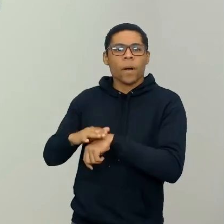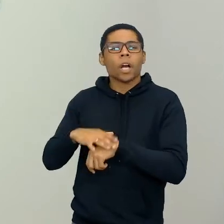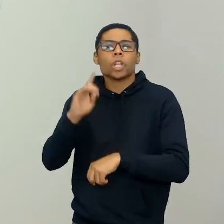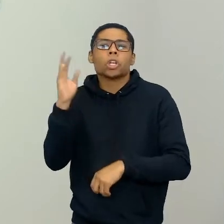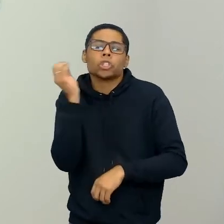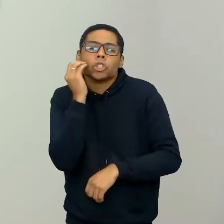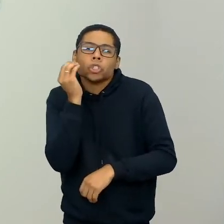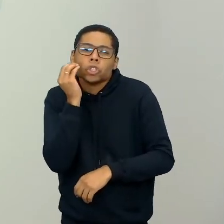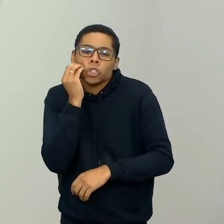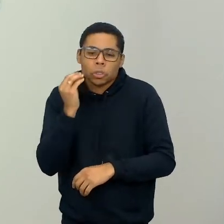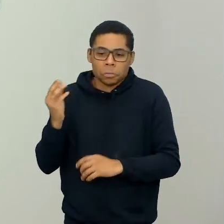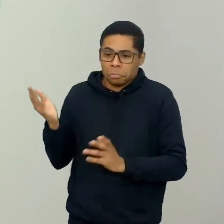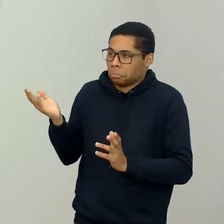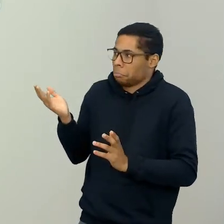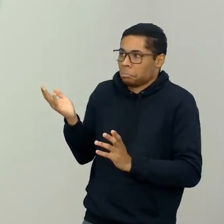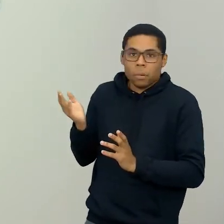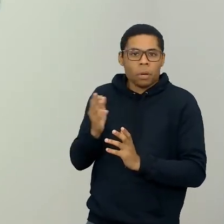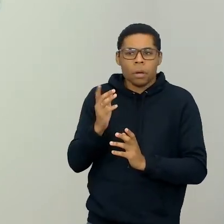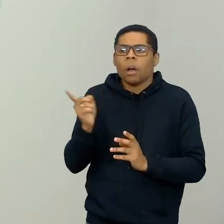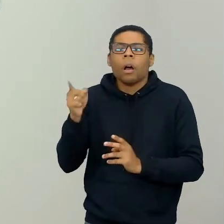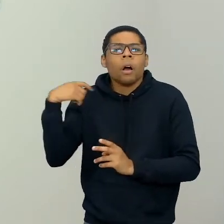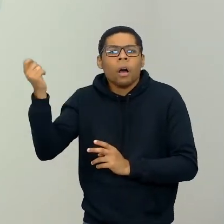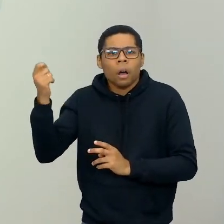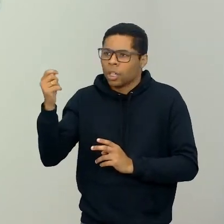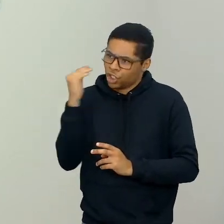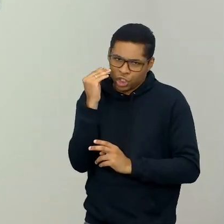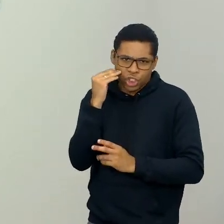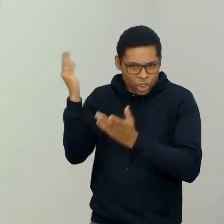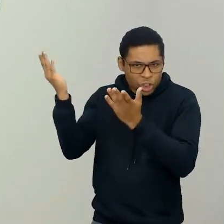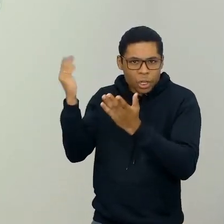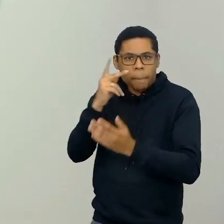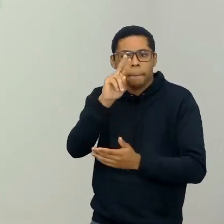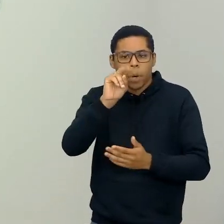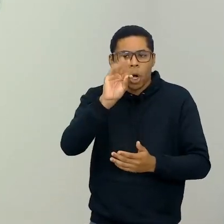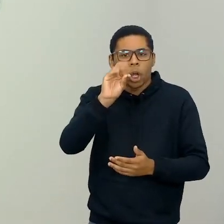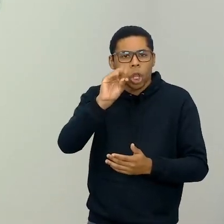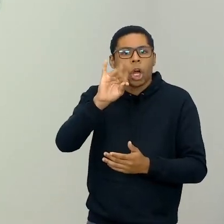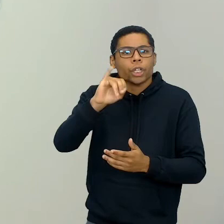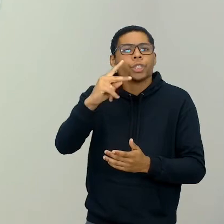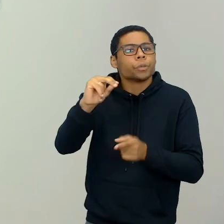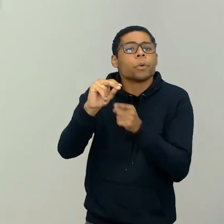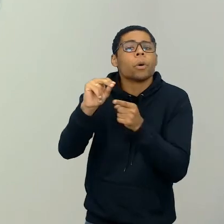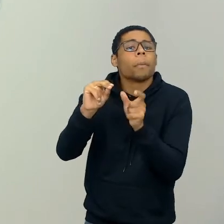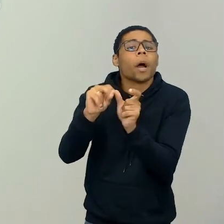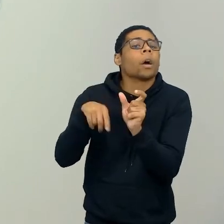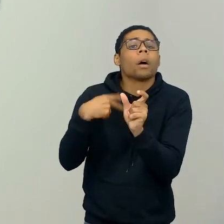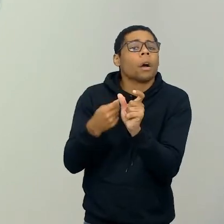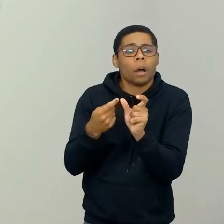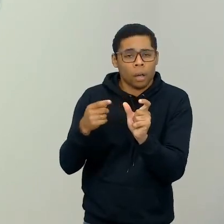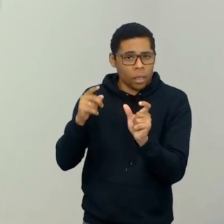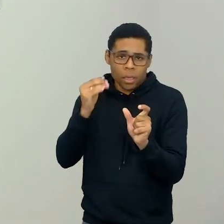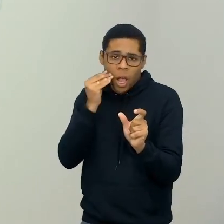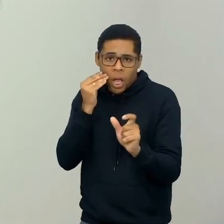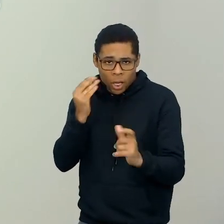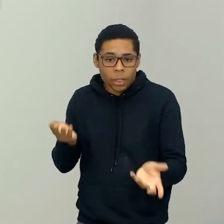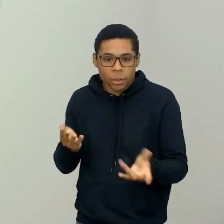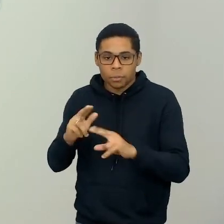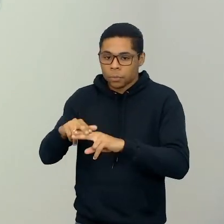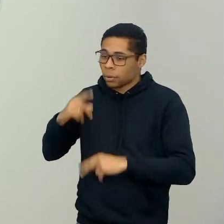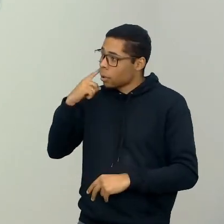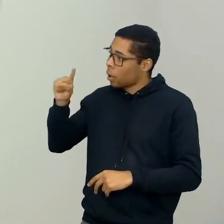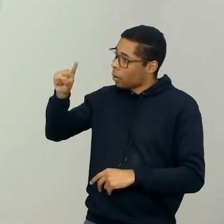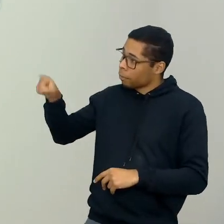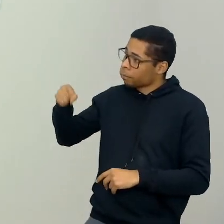teste. É meu protótipo é para fazer teste, não é verdade? Então, aqui eu tenho uma abertura